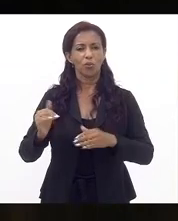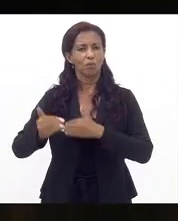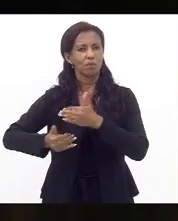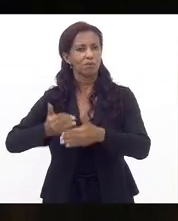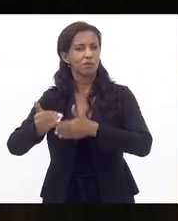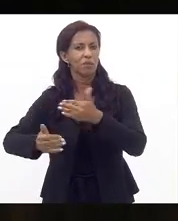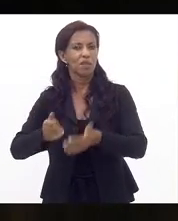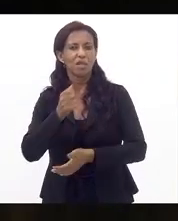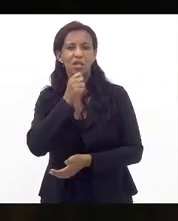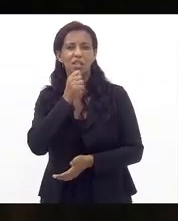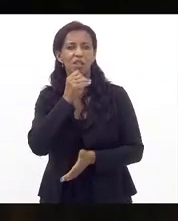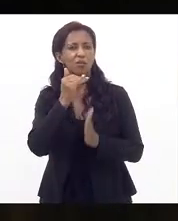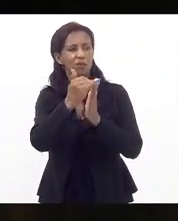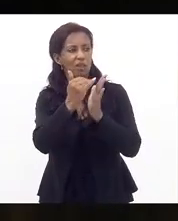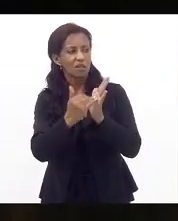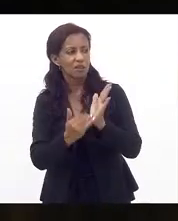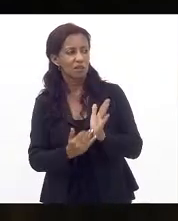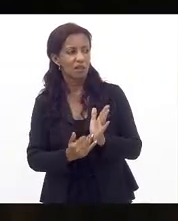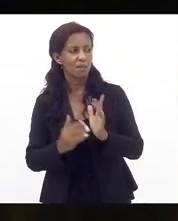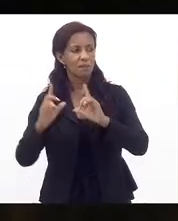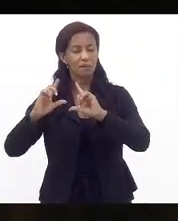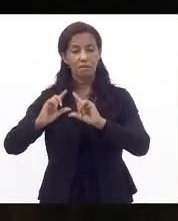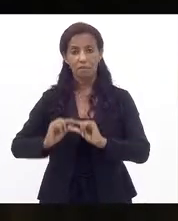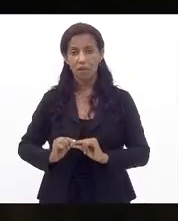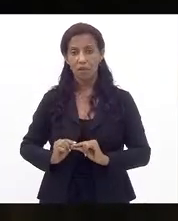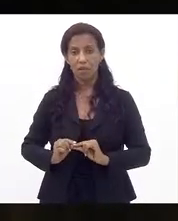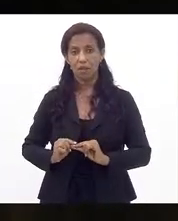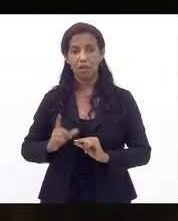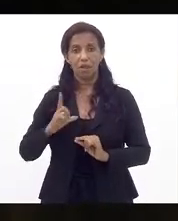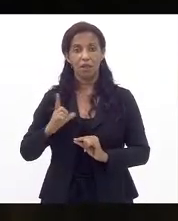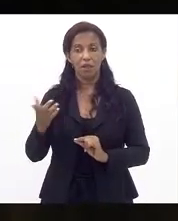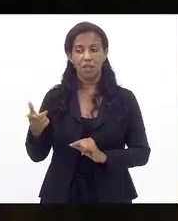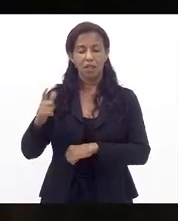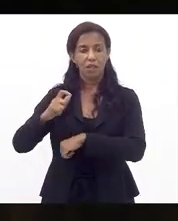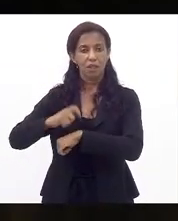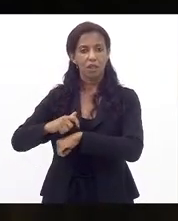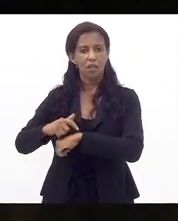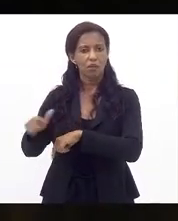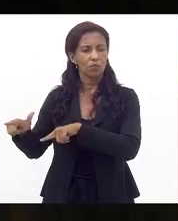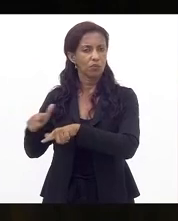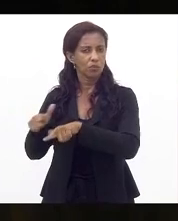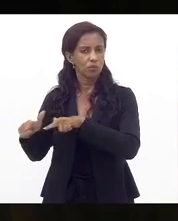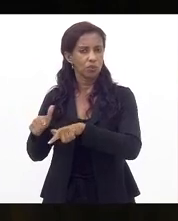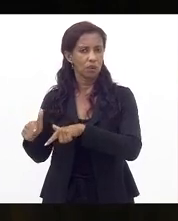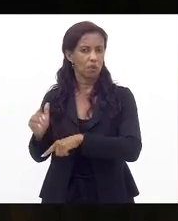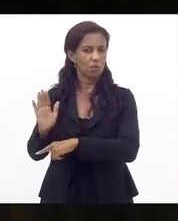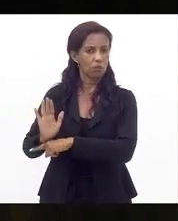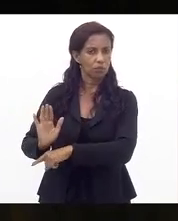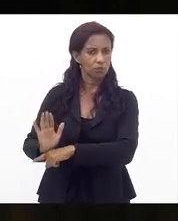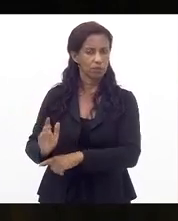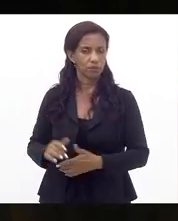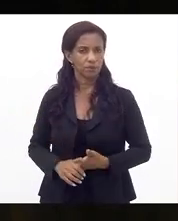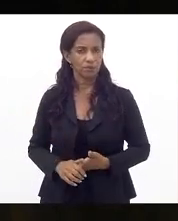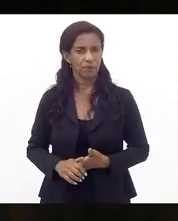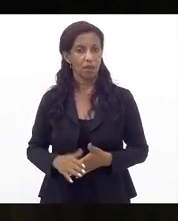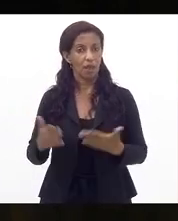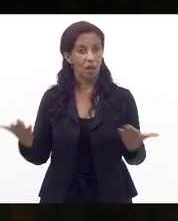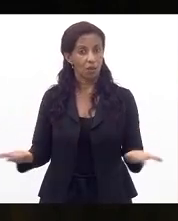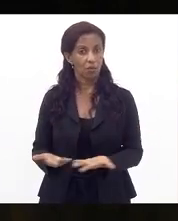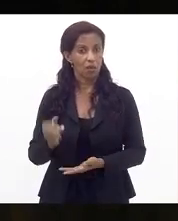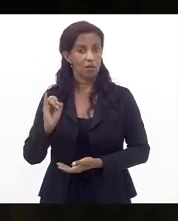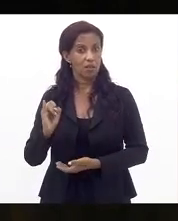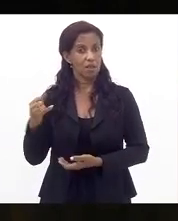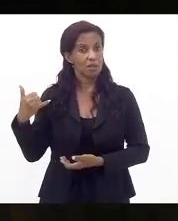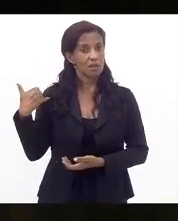carreira que não tenha requisito de idade mínima que tenha apenas tempo de serviço ou contribuição agora se essa